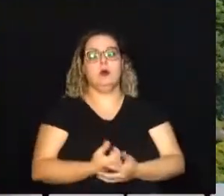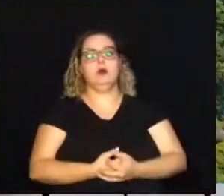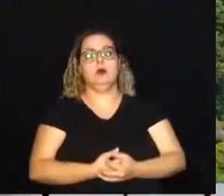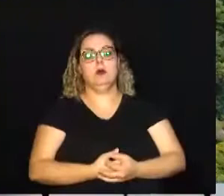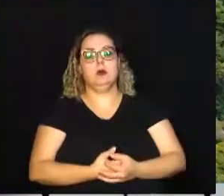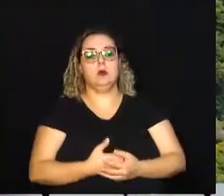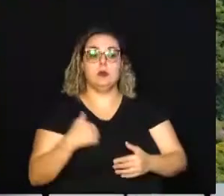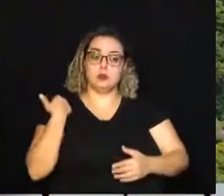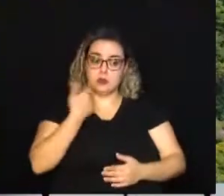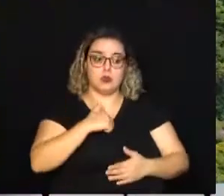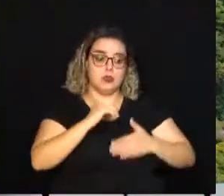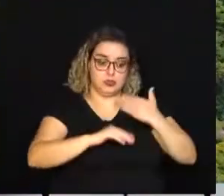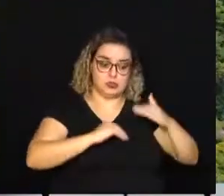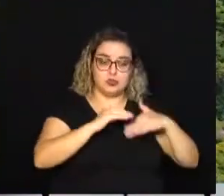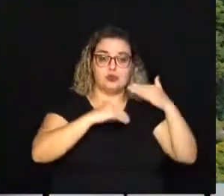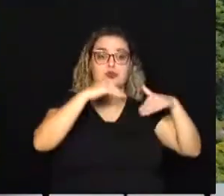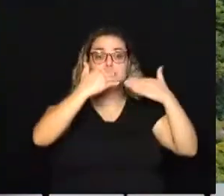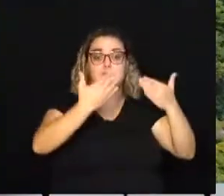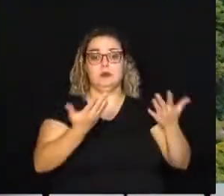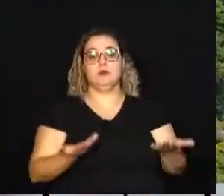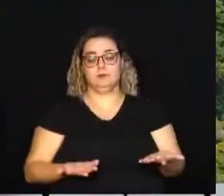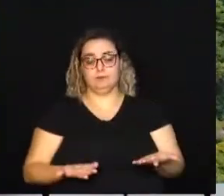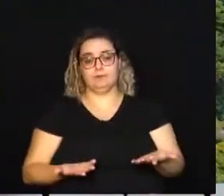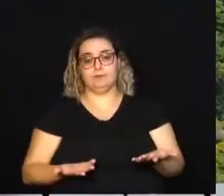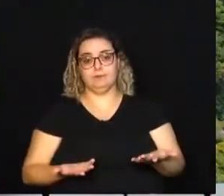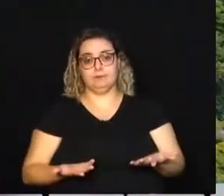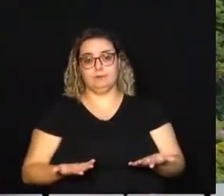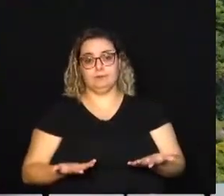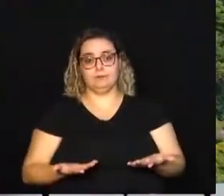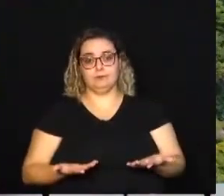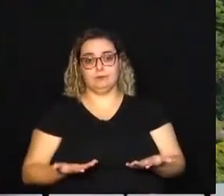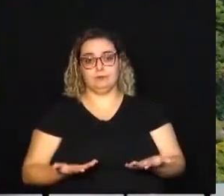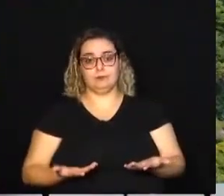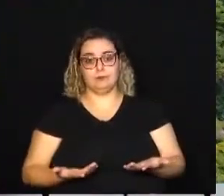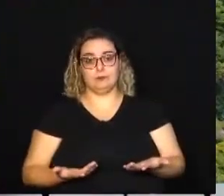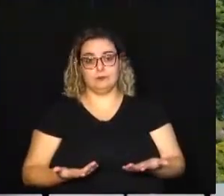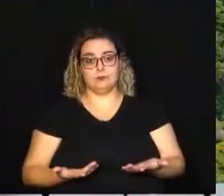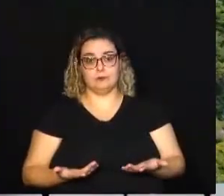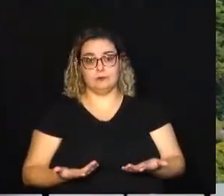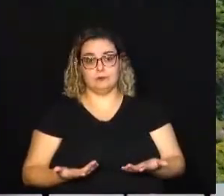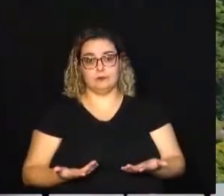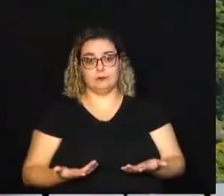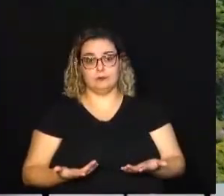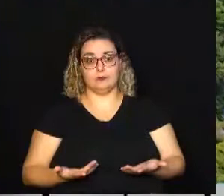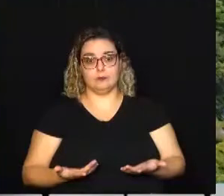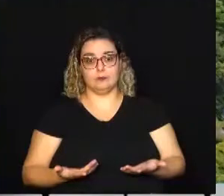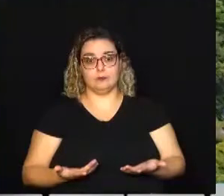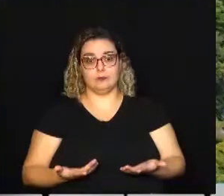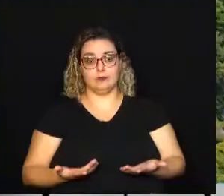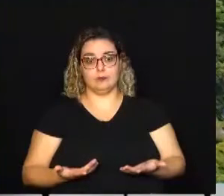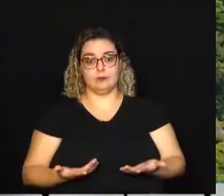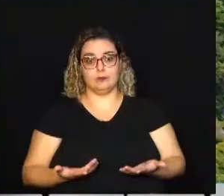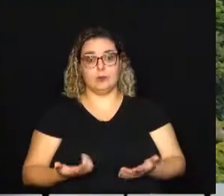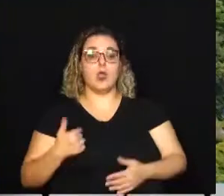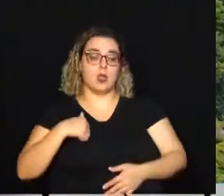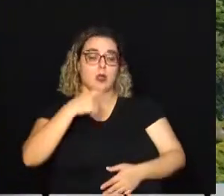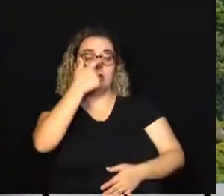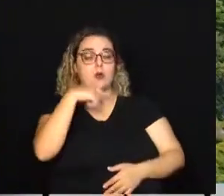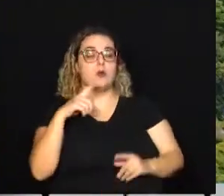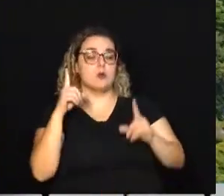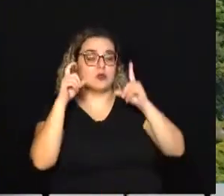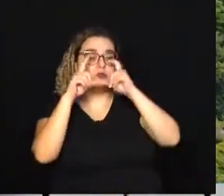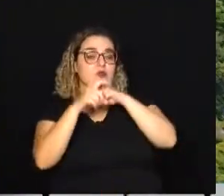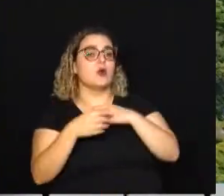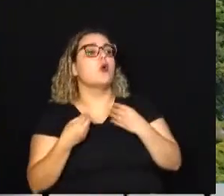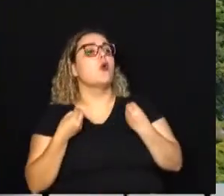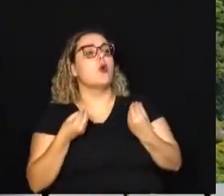nós também, né, interagimos ali. Então, eu tenho uma dificuldade de entender como é que vai